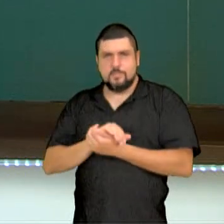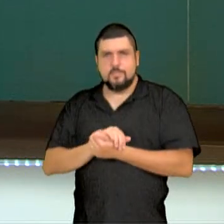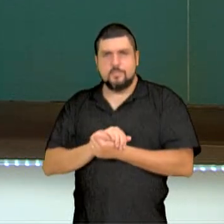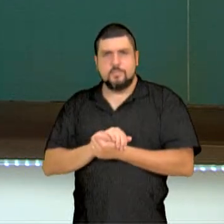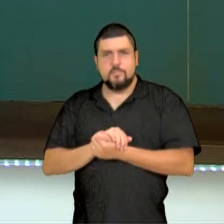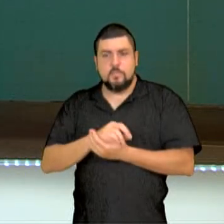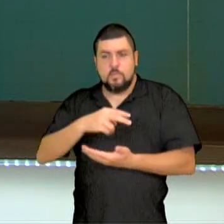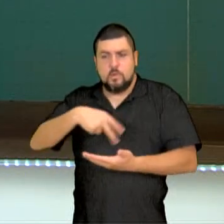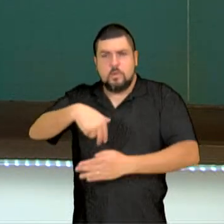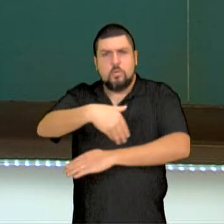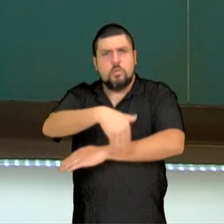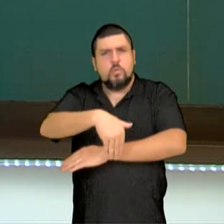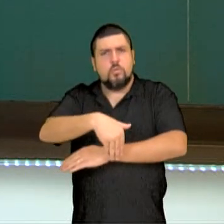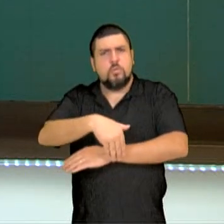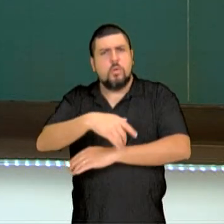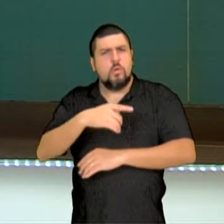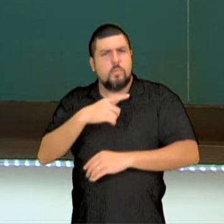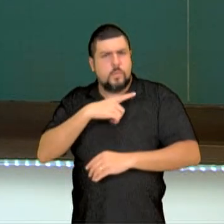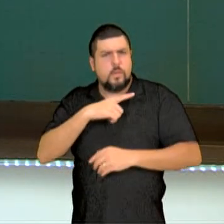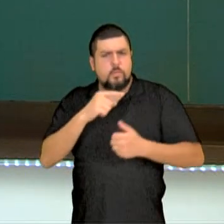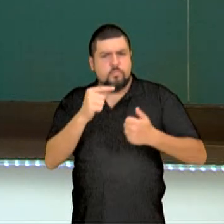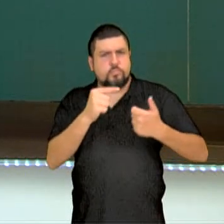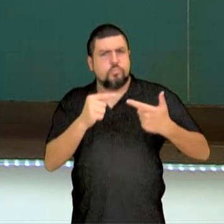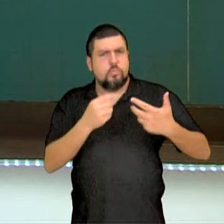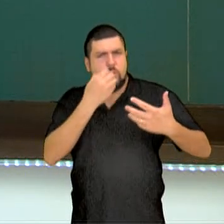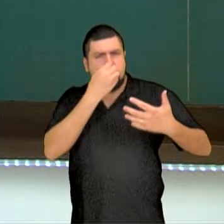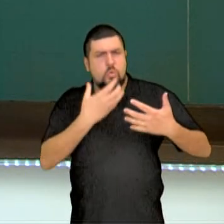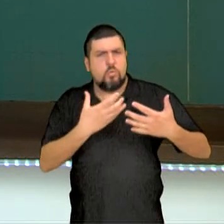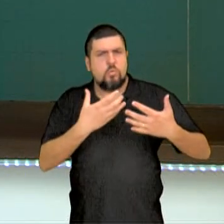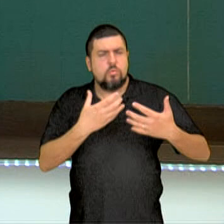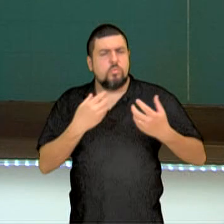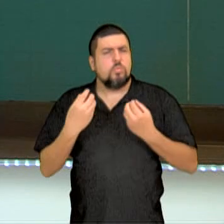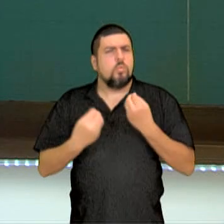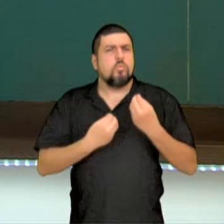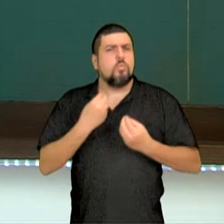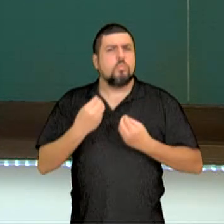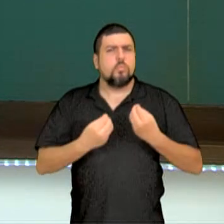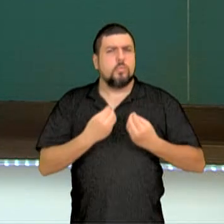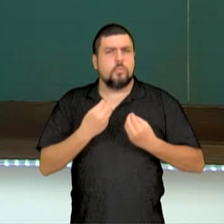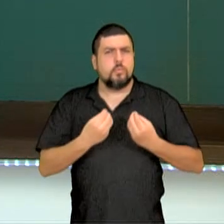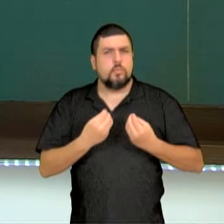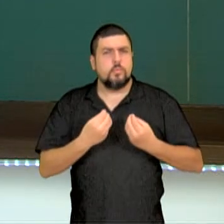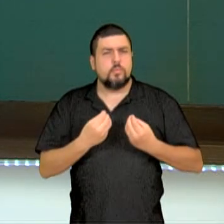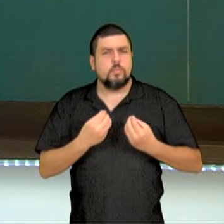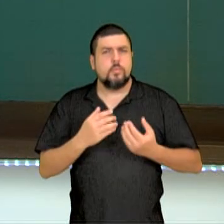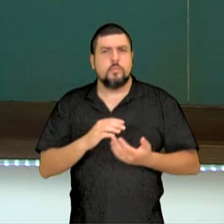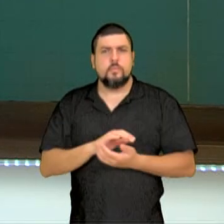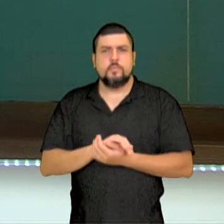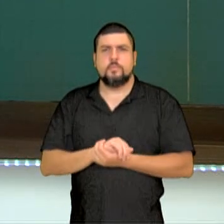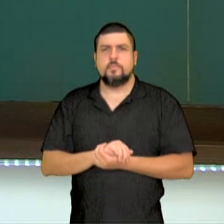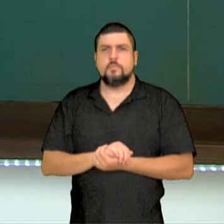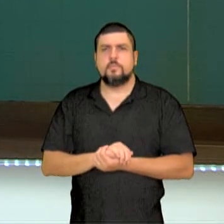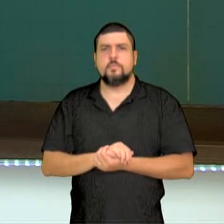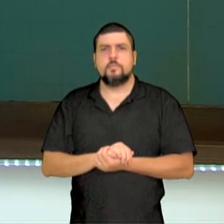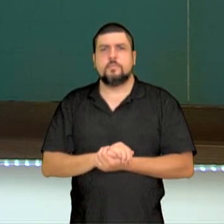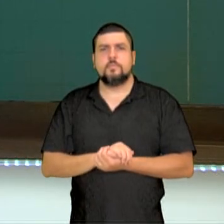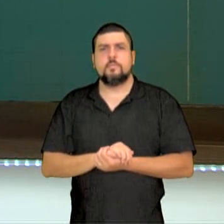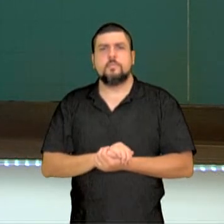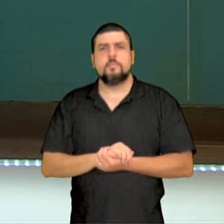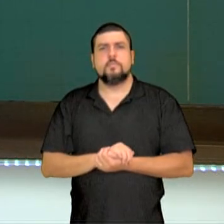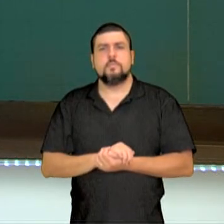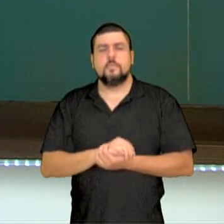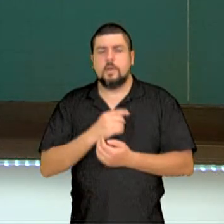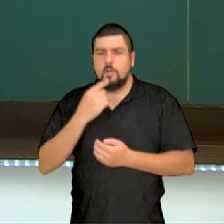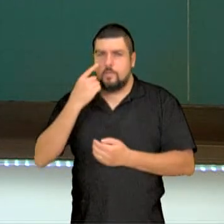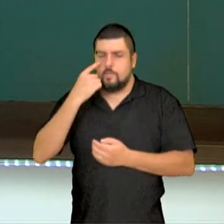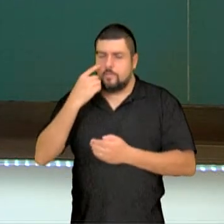benefício? Sim, né? Claro que proporciona. E quais você acha que são esses benefícios que são proporcionados? Vamos